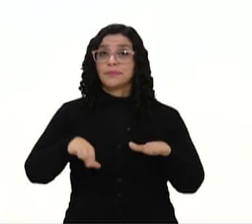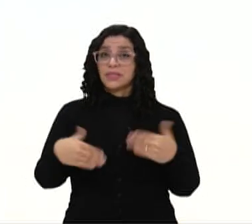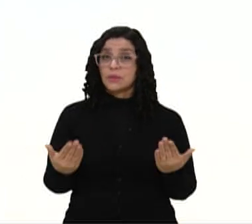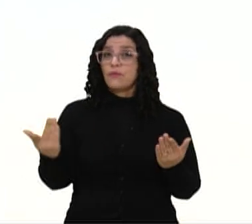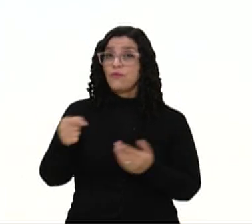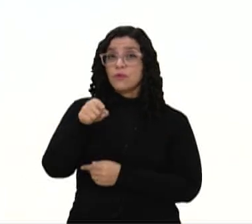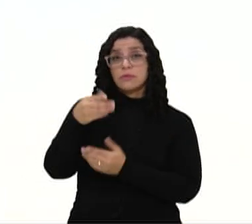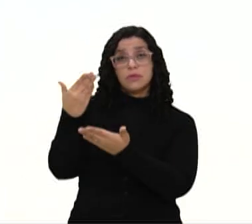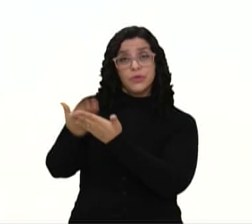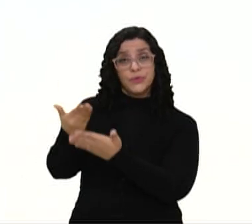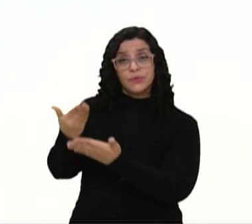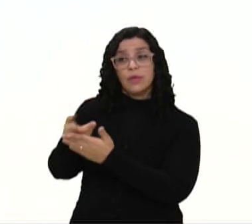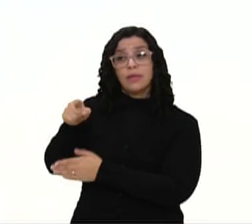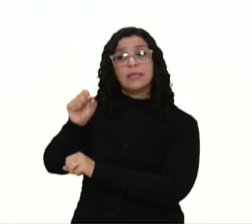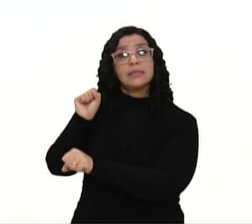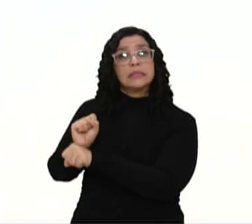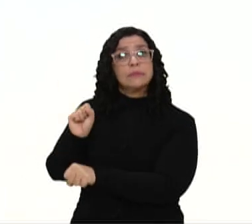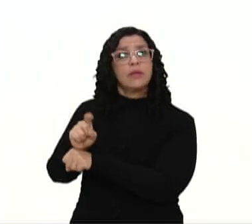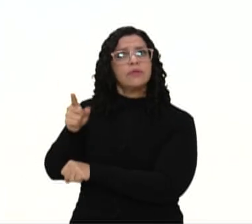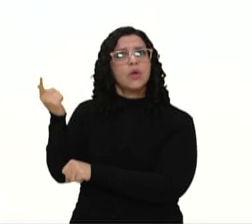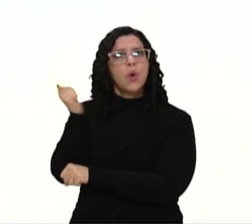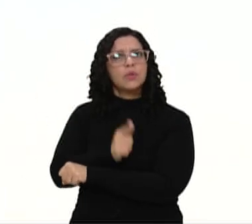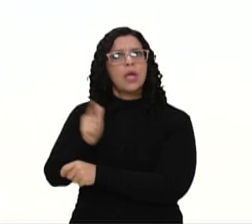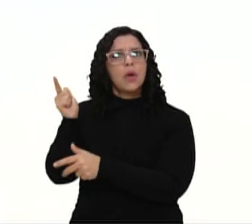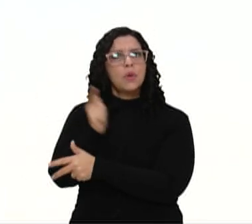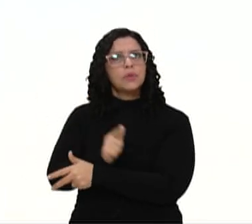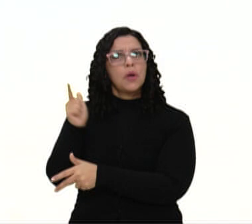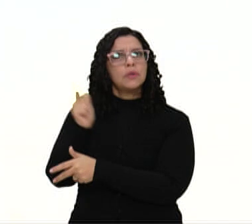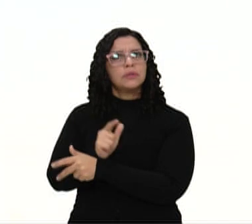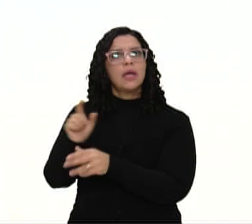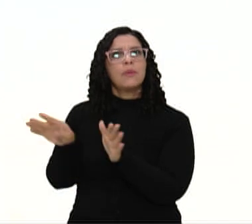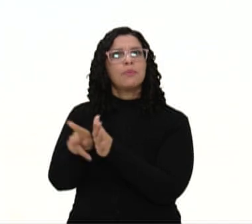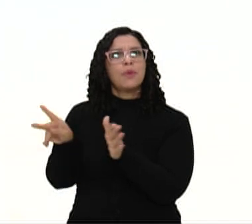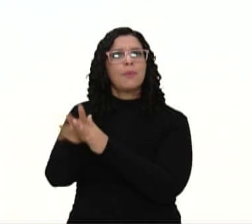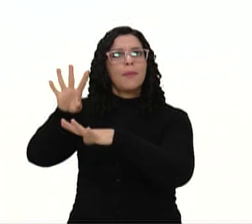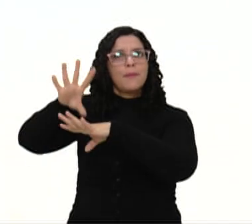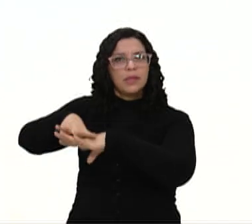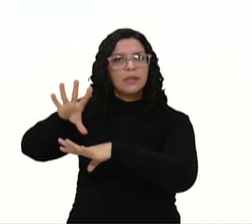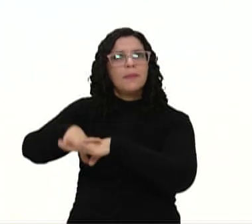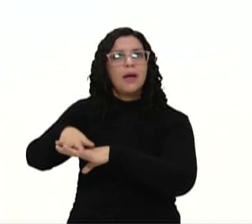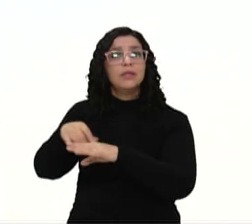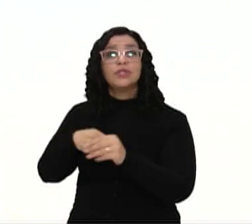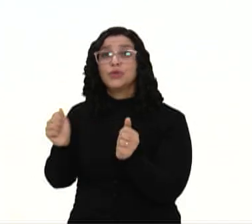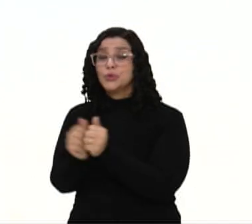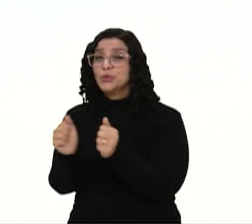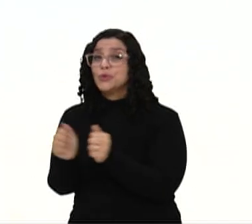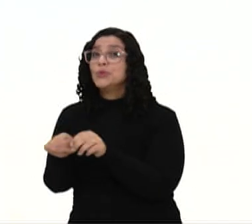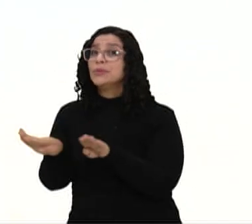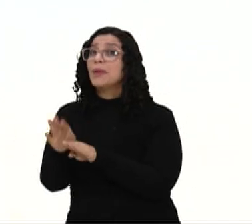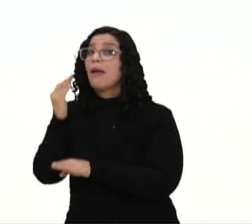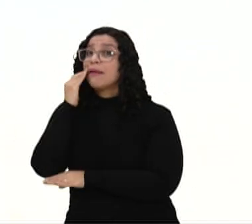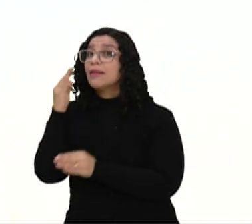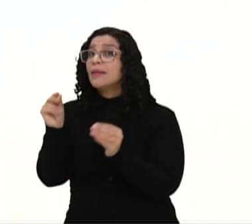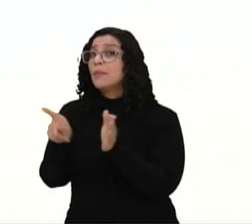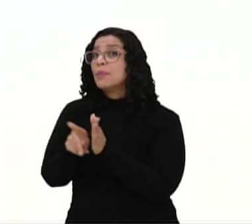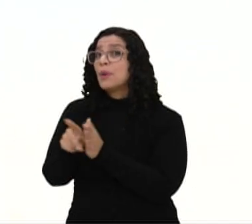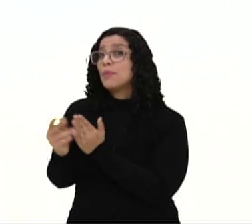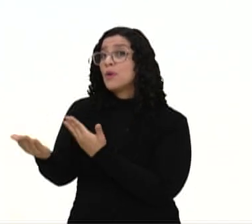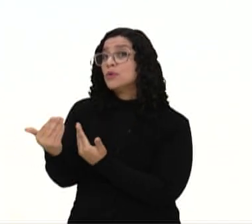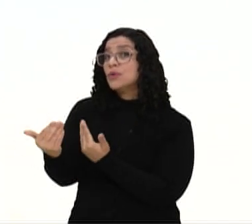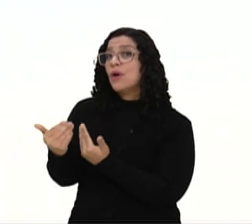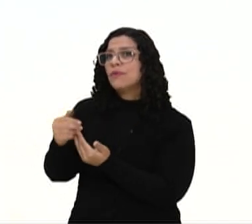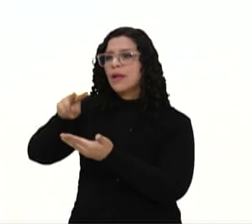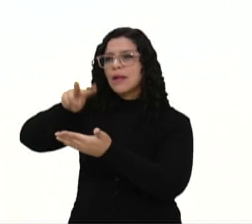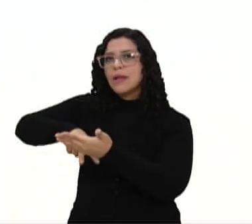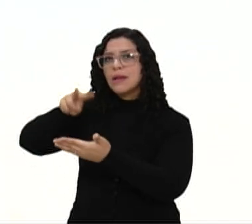Enquanto estudante, é esperado que sejas capaz de definir equações cartesianas ao mesmo tempo que, enquanto jovem,